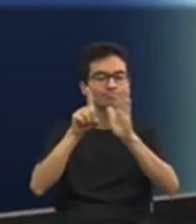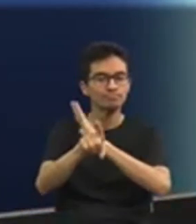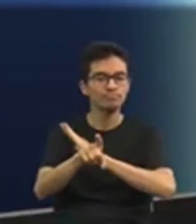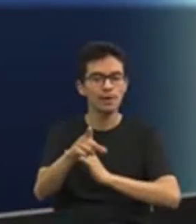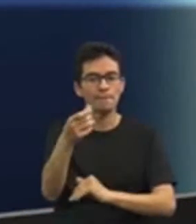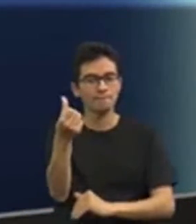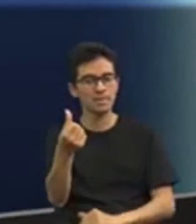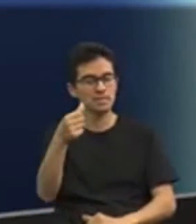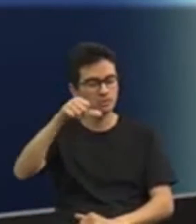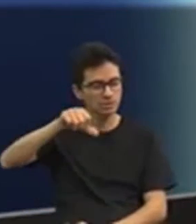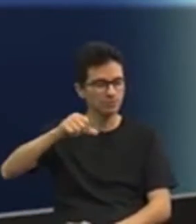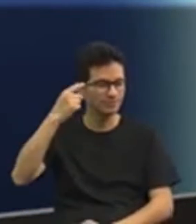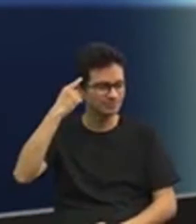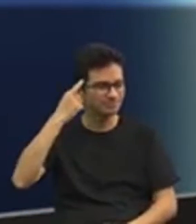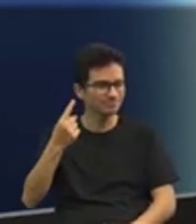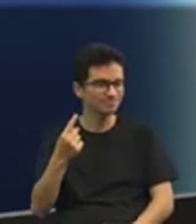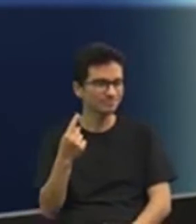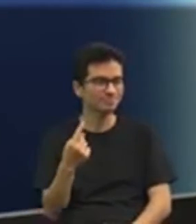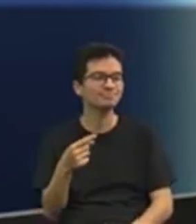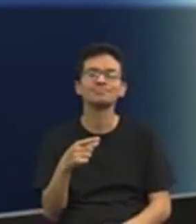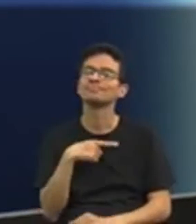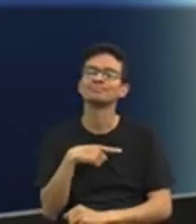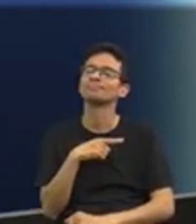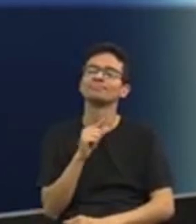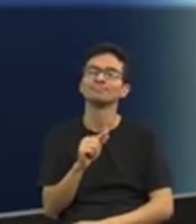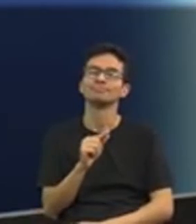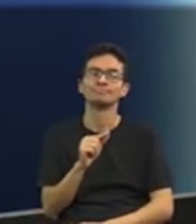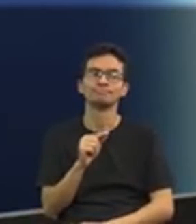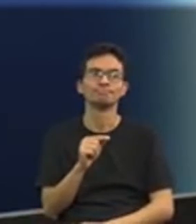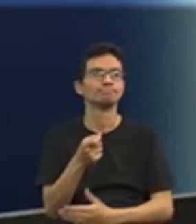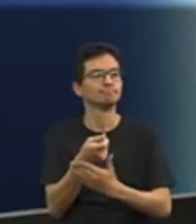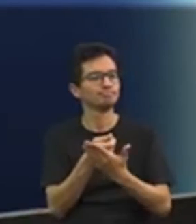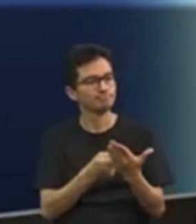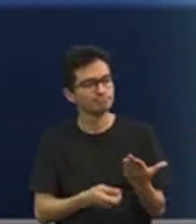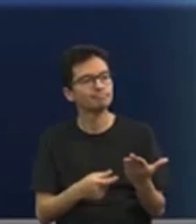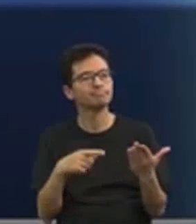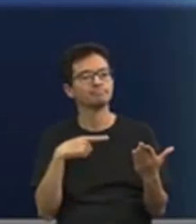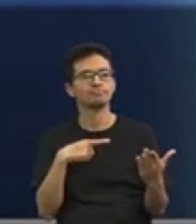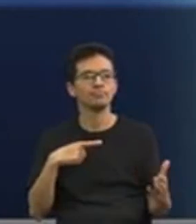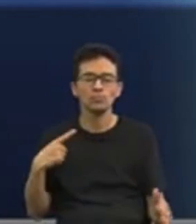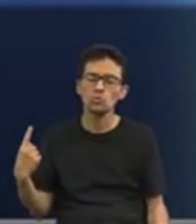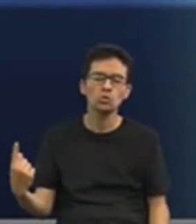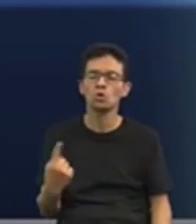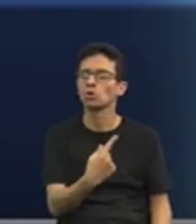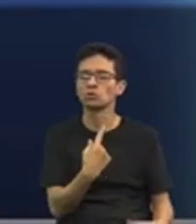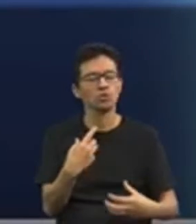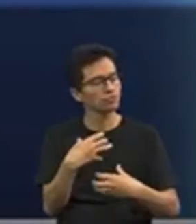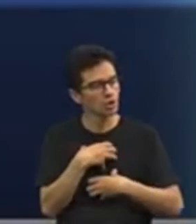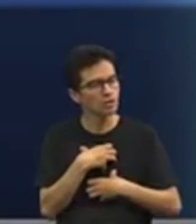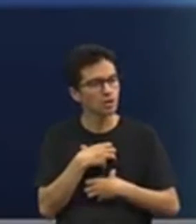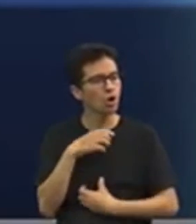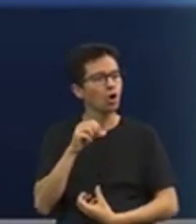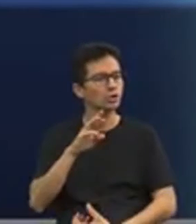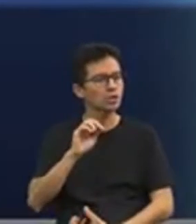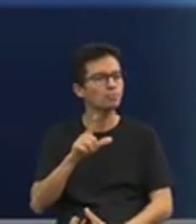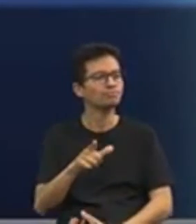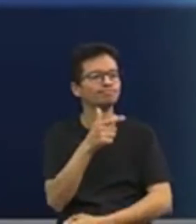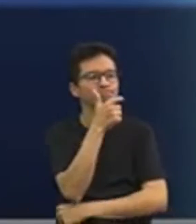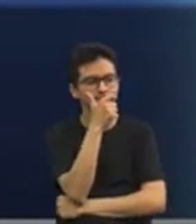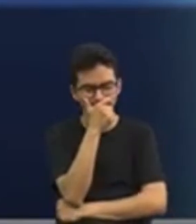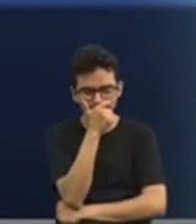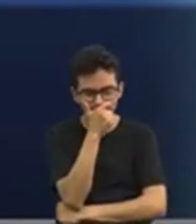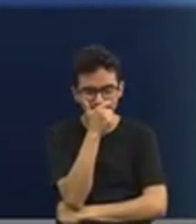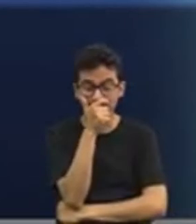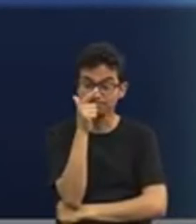69 Ball não 69 nós temos um texto não é em formato de cordel O que começa